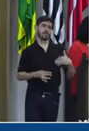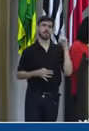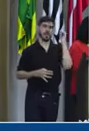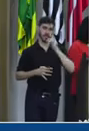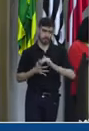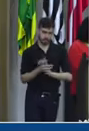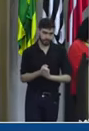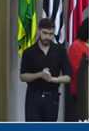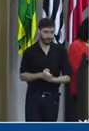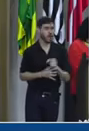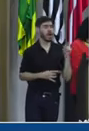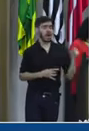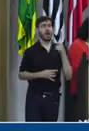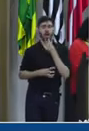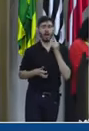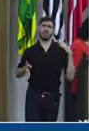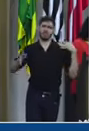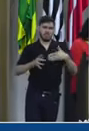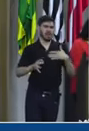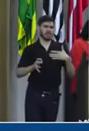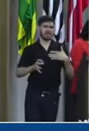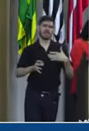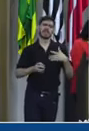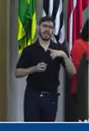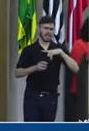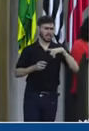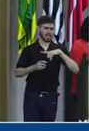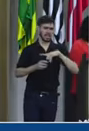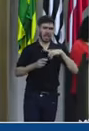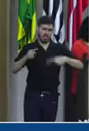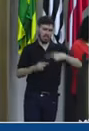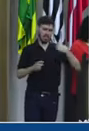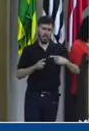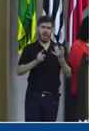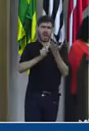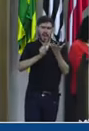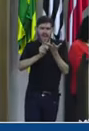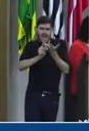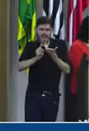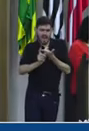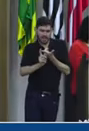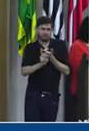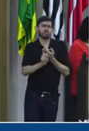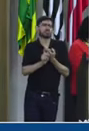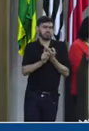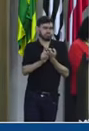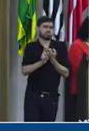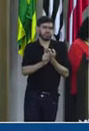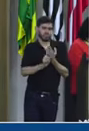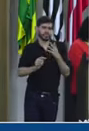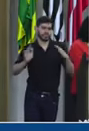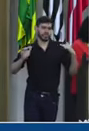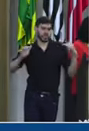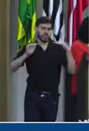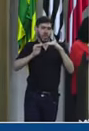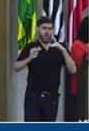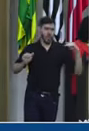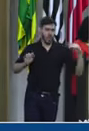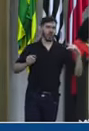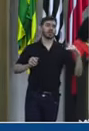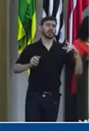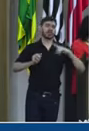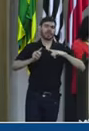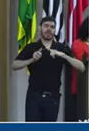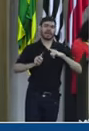participação incrível aqui com as nossas políticas. Tantas transversalidades, né, Peixinho? A gente estava lembrando do